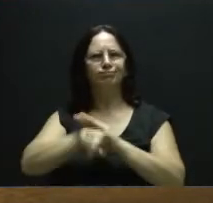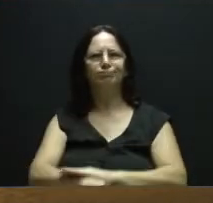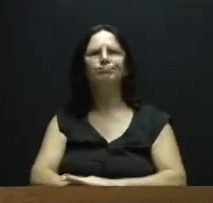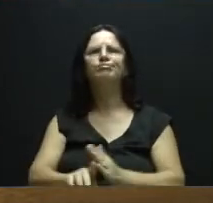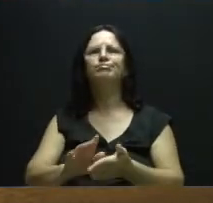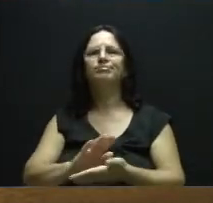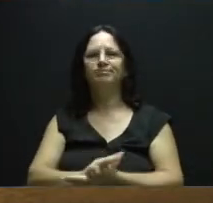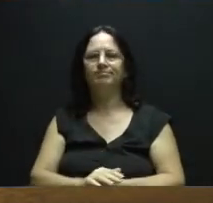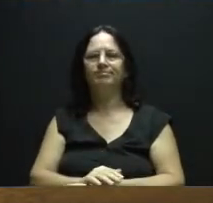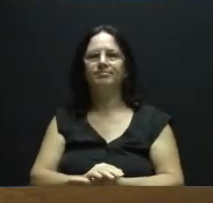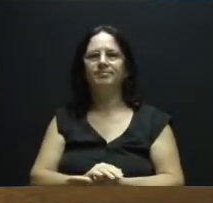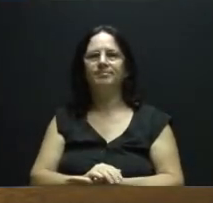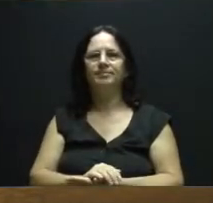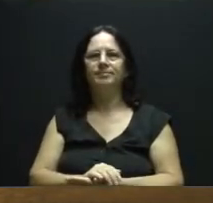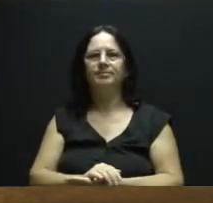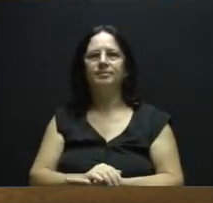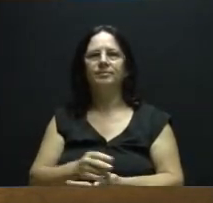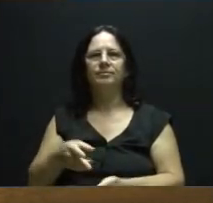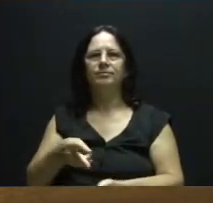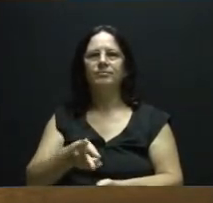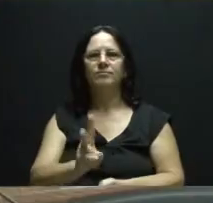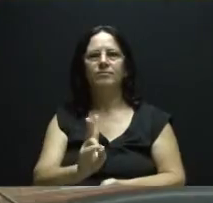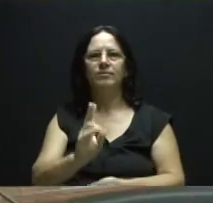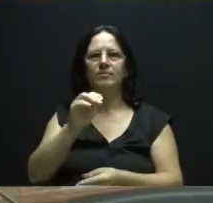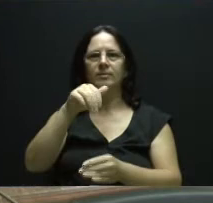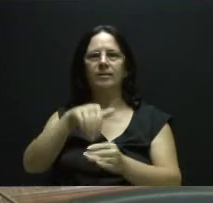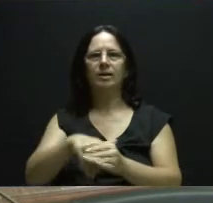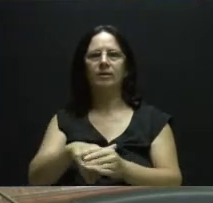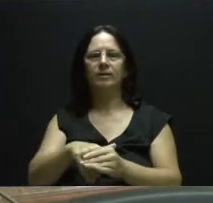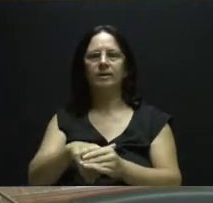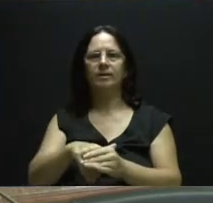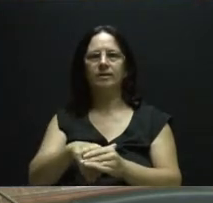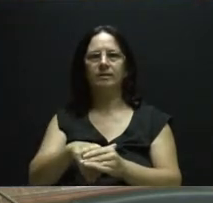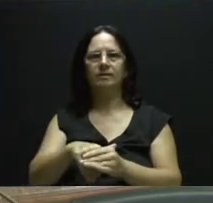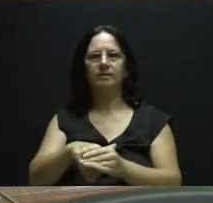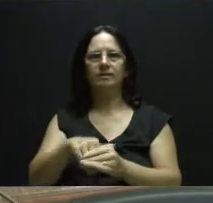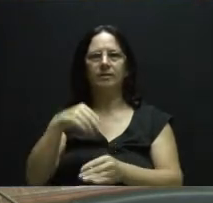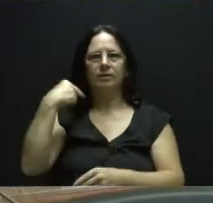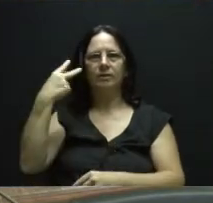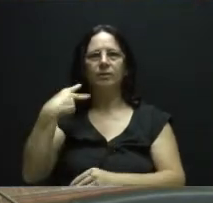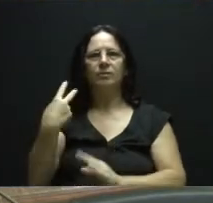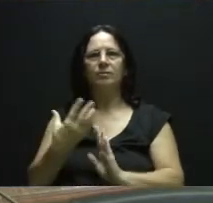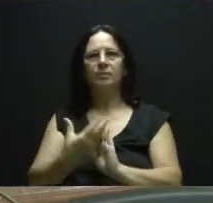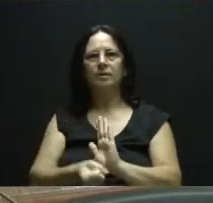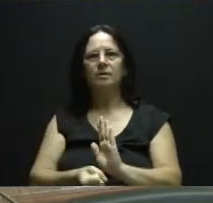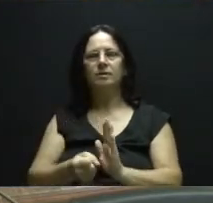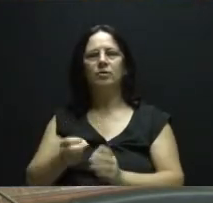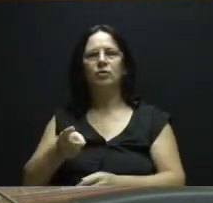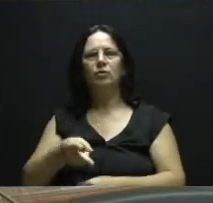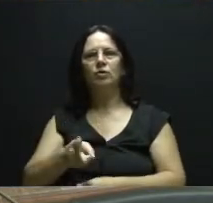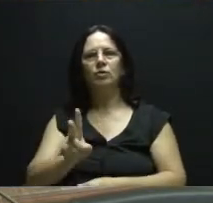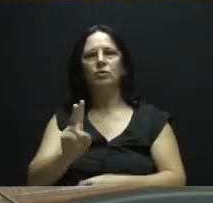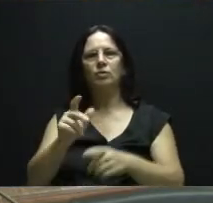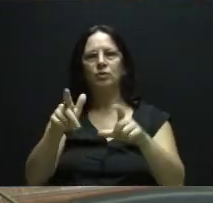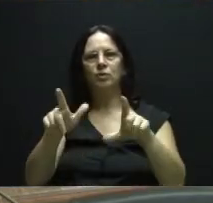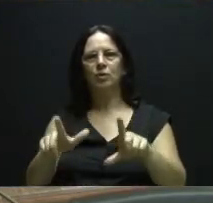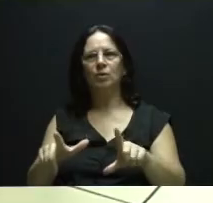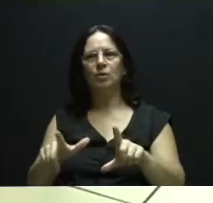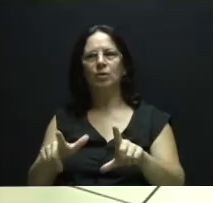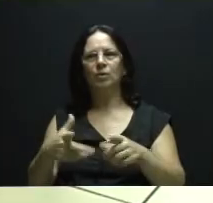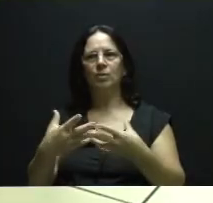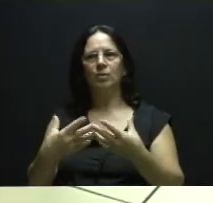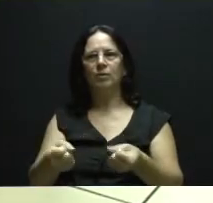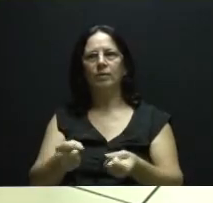verdade somente o presidente continua em votação os vereadores que forem pela aprovação permanece como se